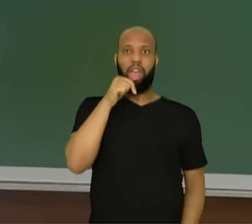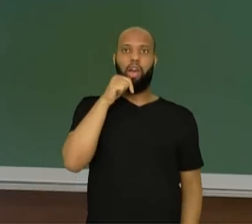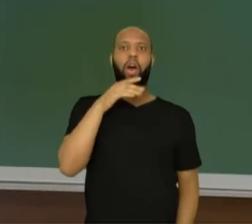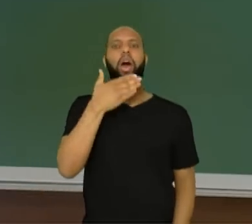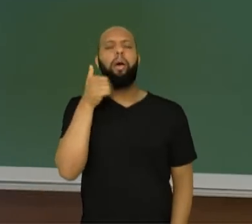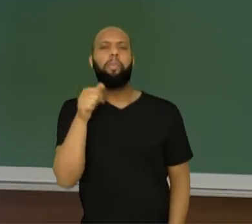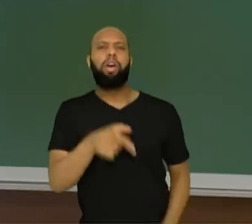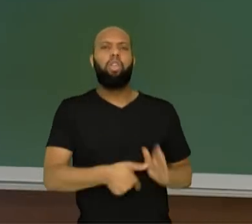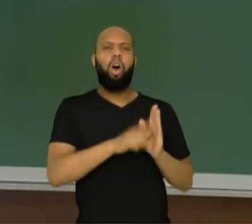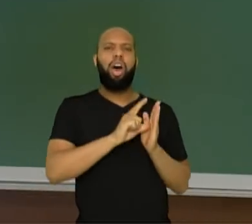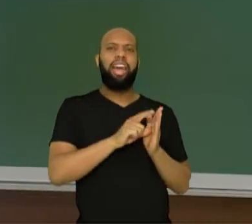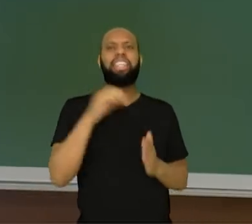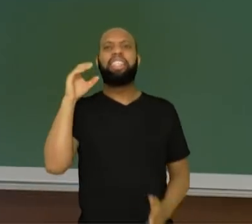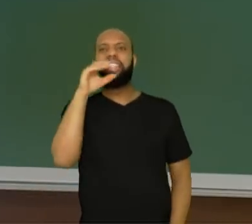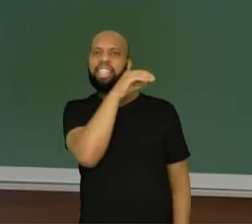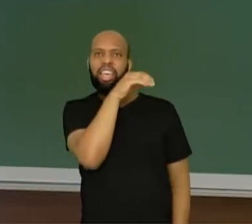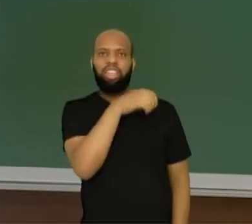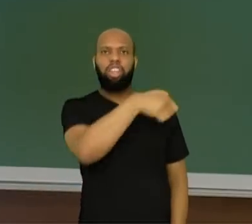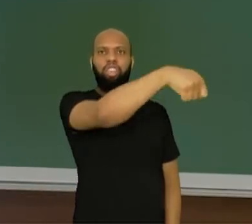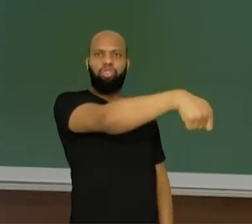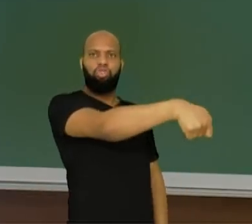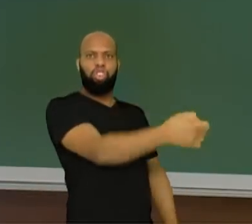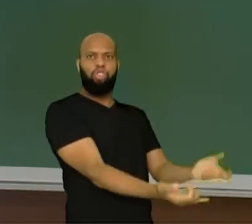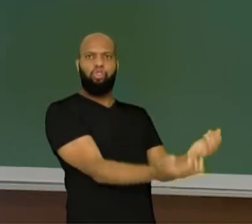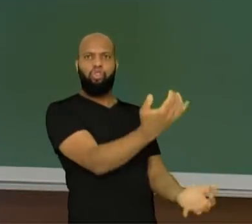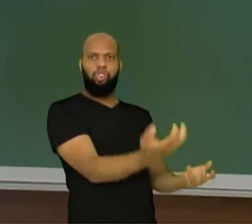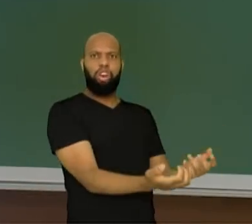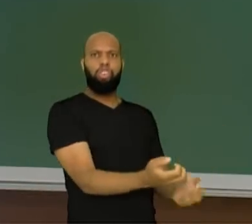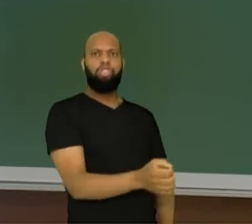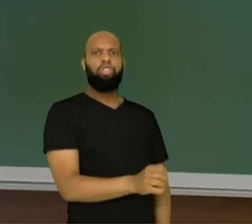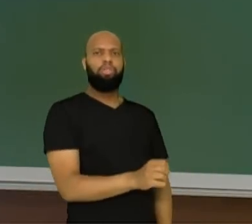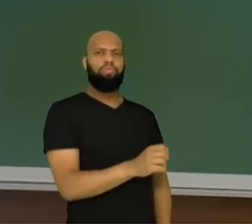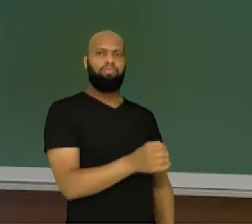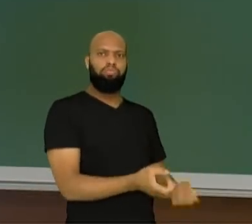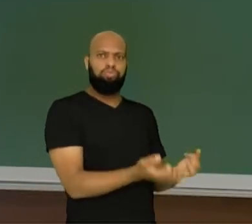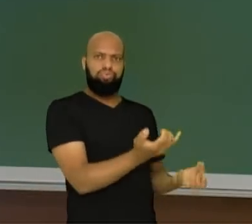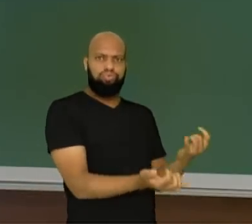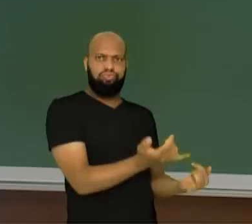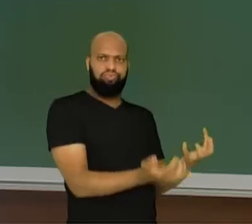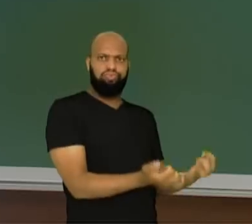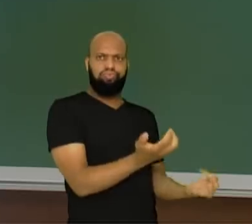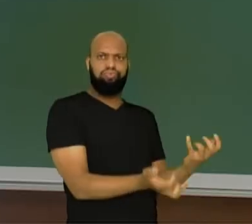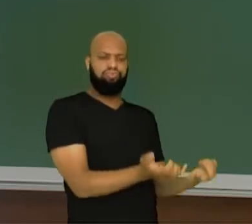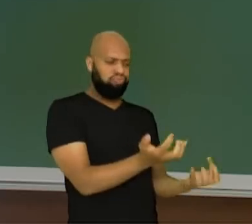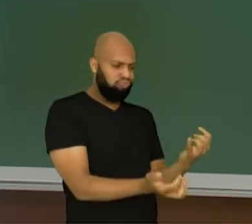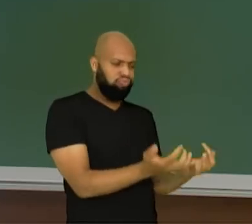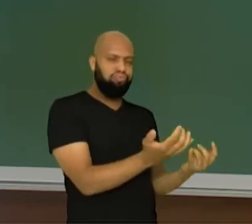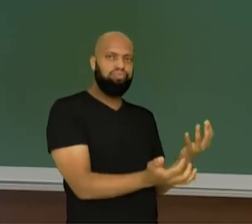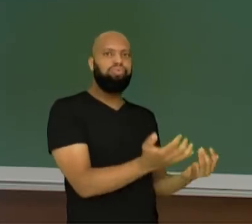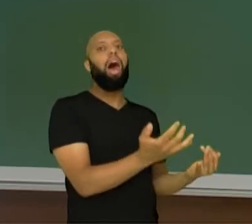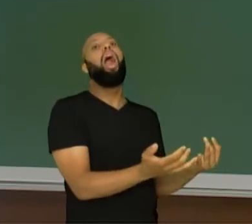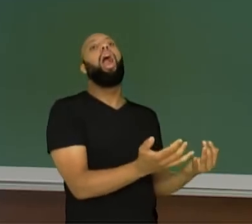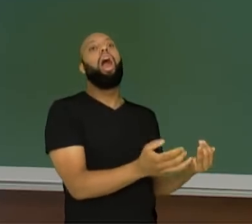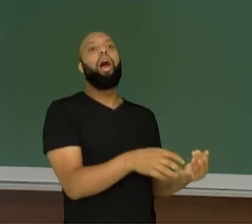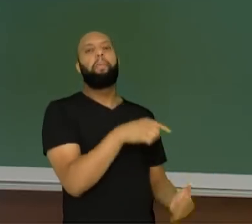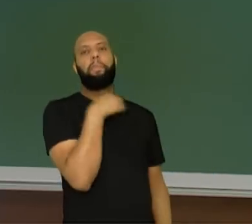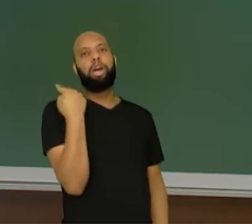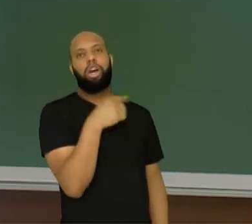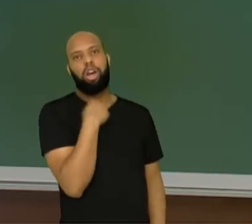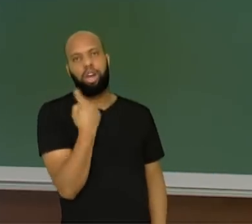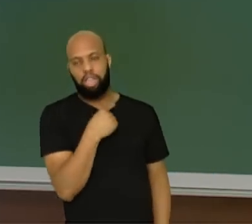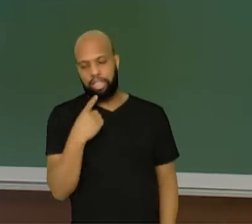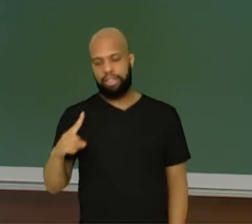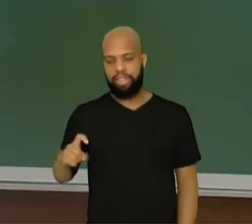a temperatura, a alta temperatura, fervendo essa água vai levar à mortalidade desses ovos.